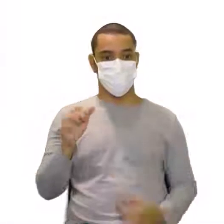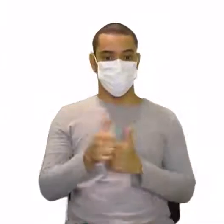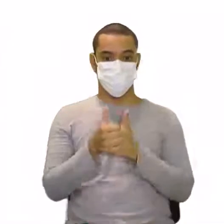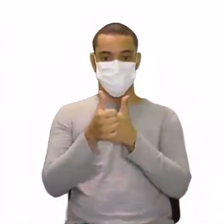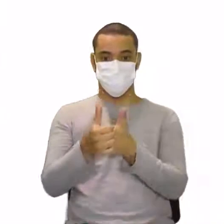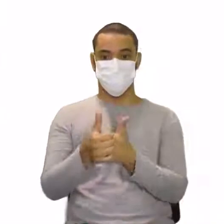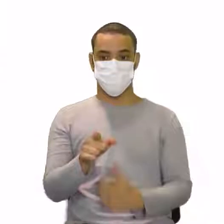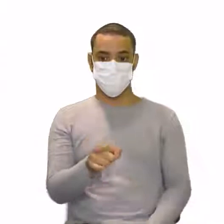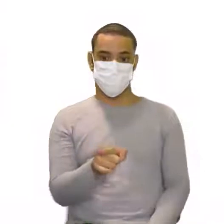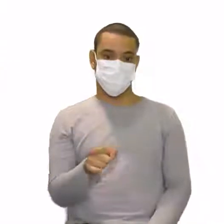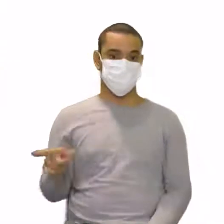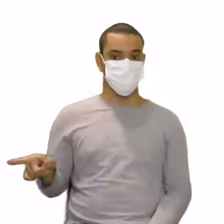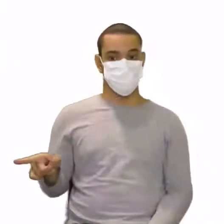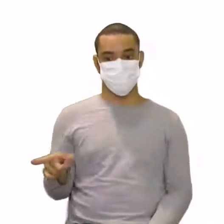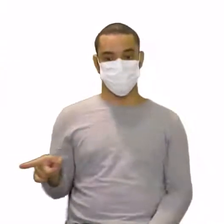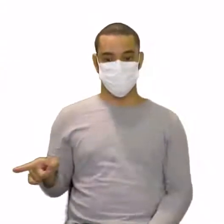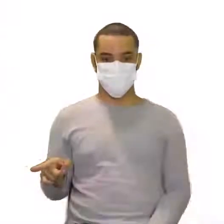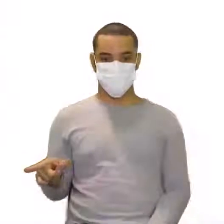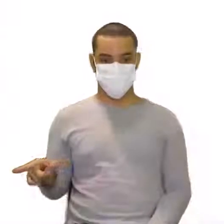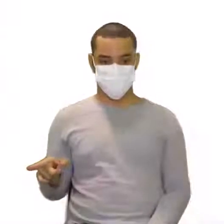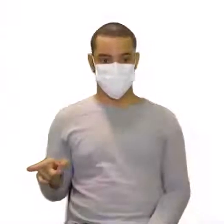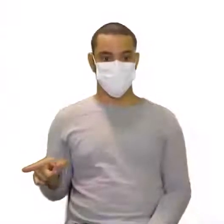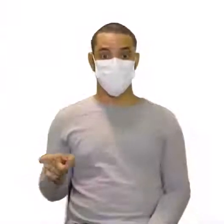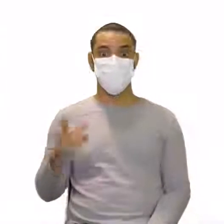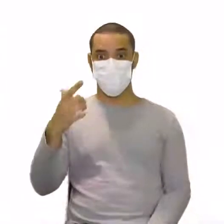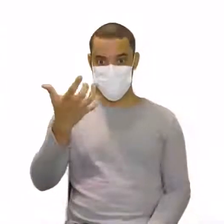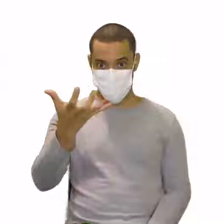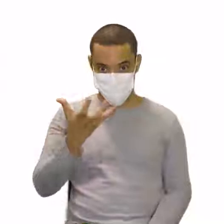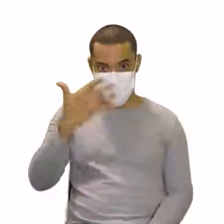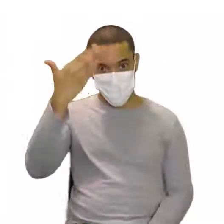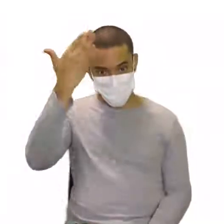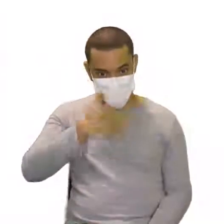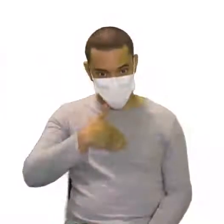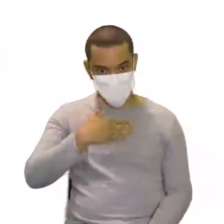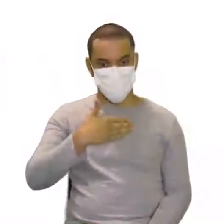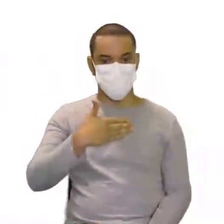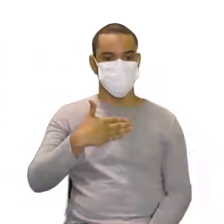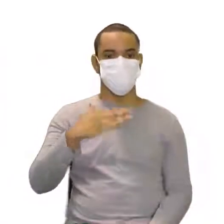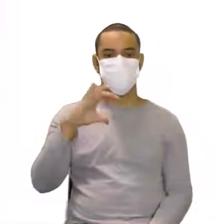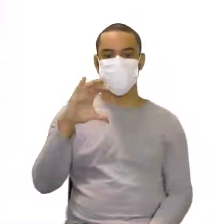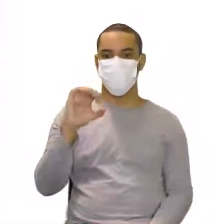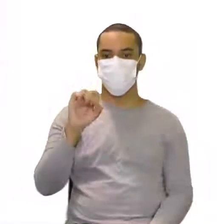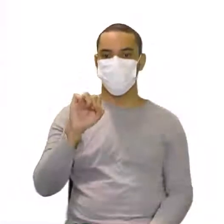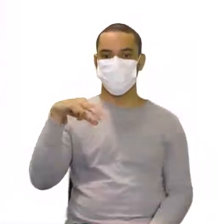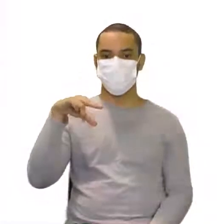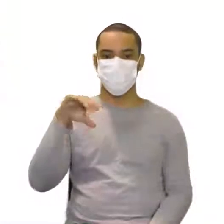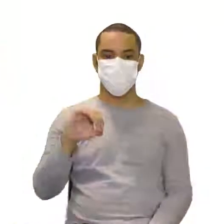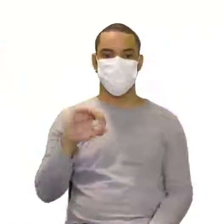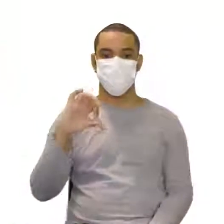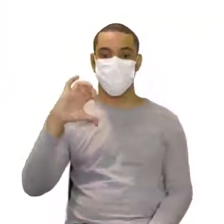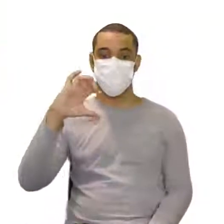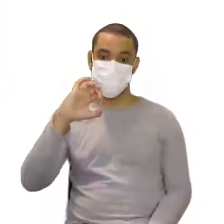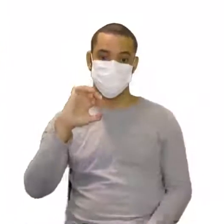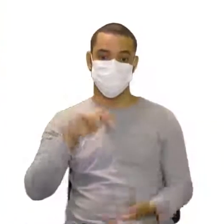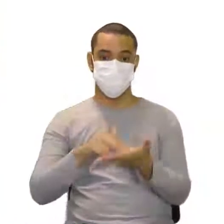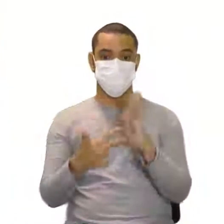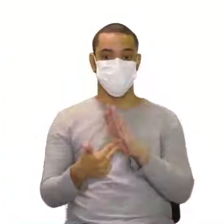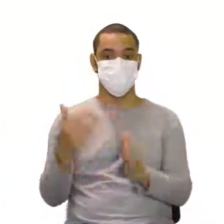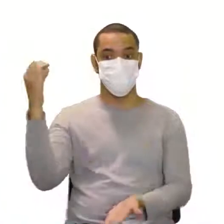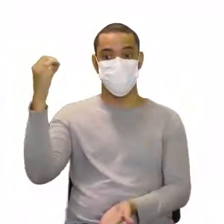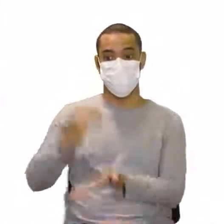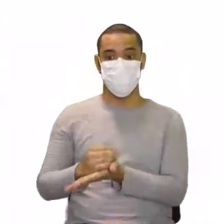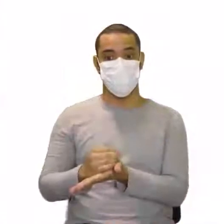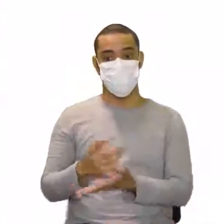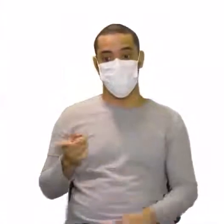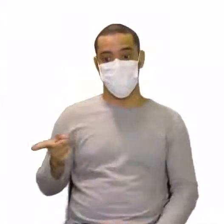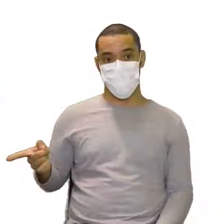representação a seguir. Quer comprovar? Cosseno de 90. cosseno de 90 é